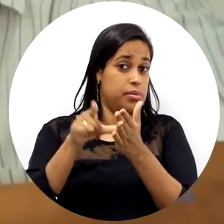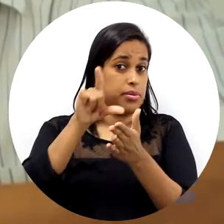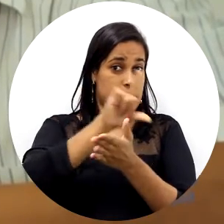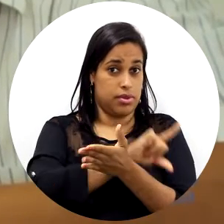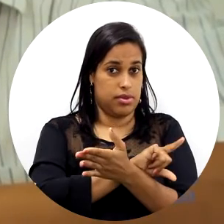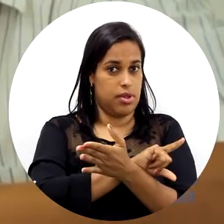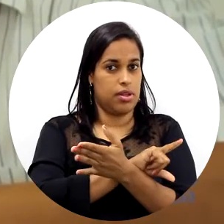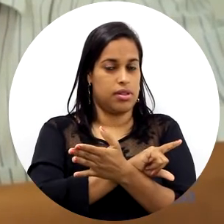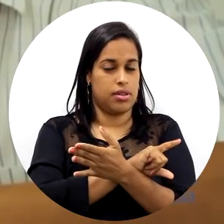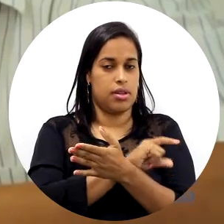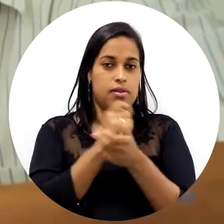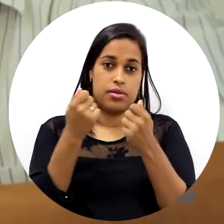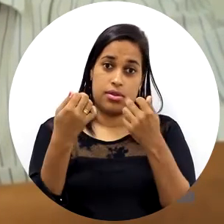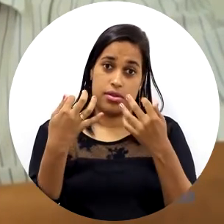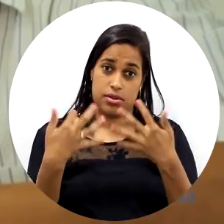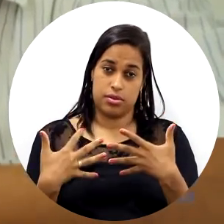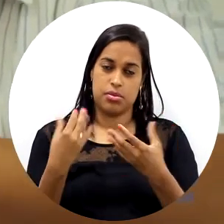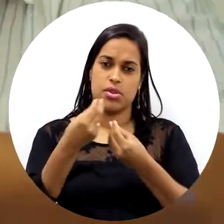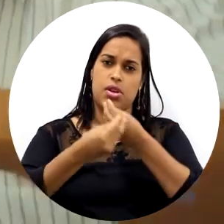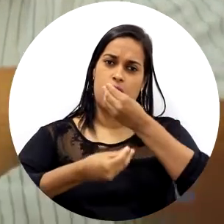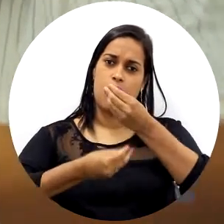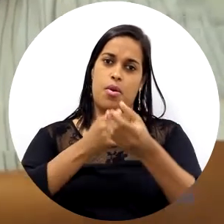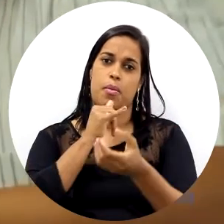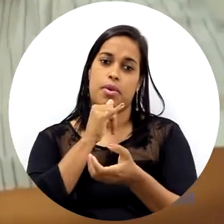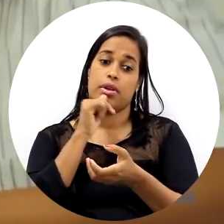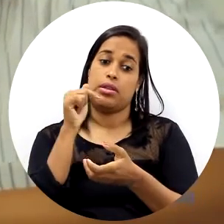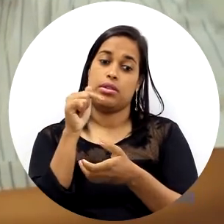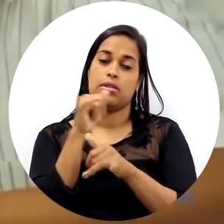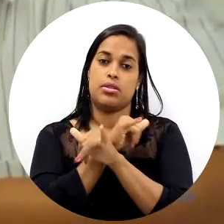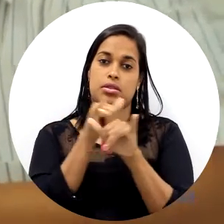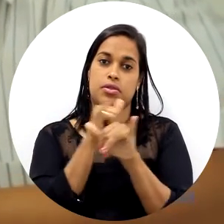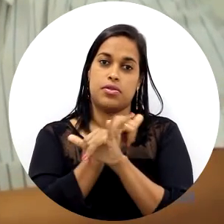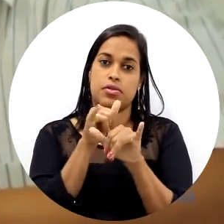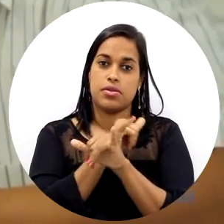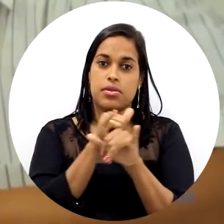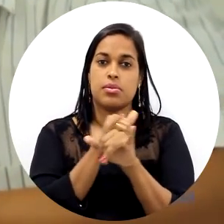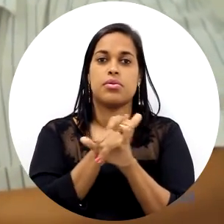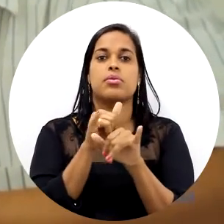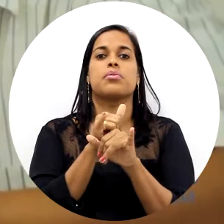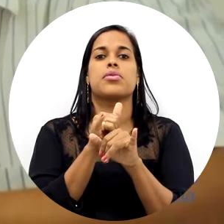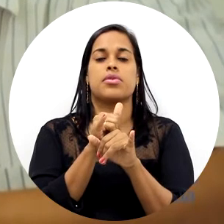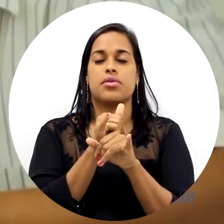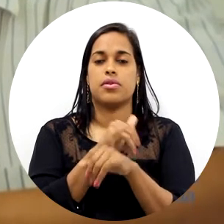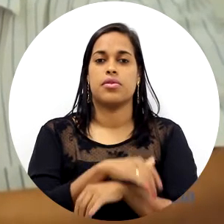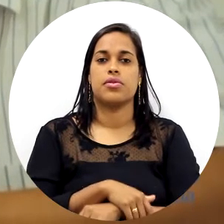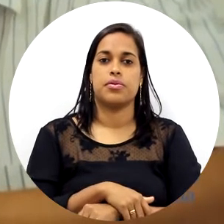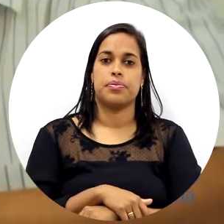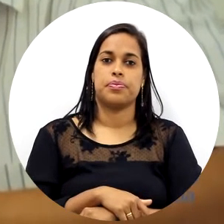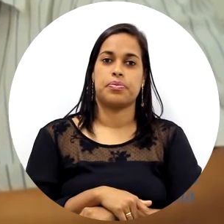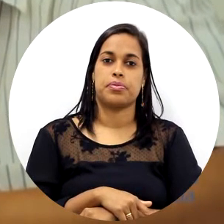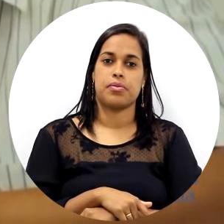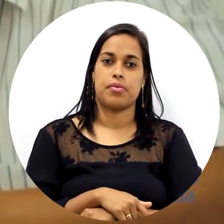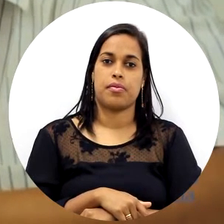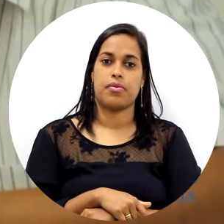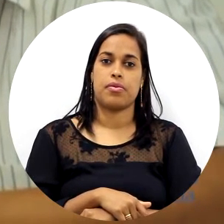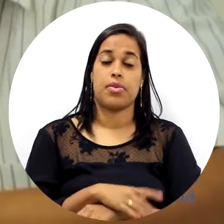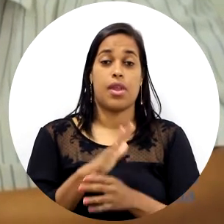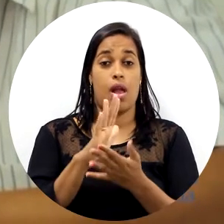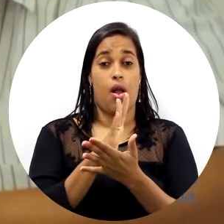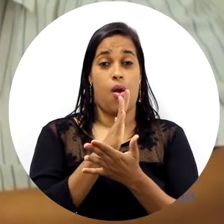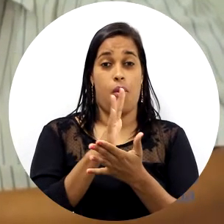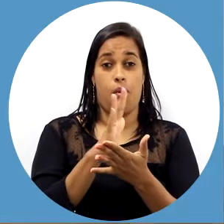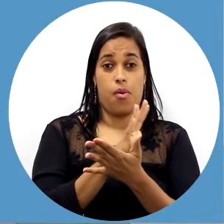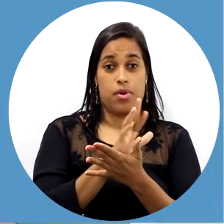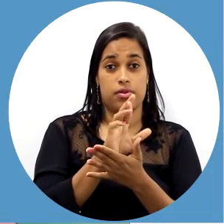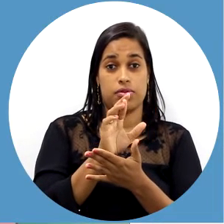passada, vamos falar de como essas informações trafegam, justamente sobre o protocolo. O protocolo